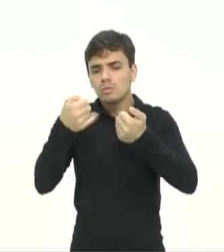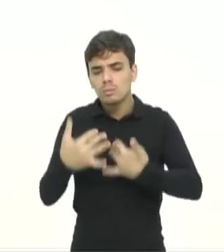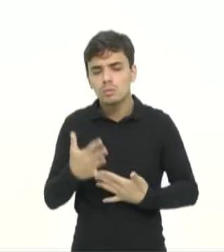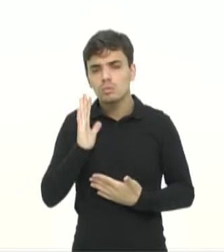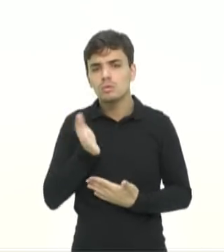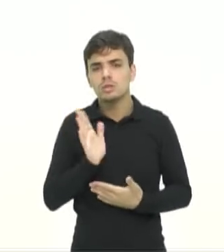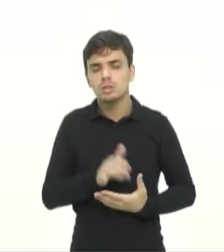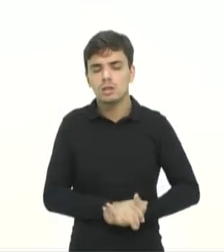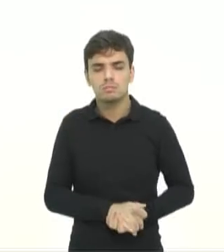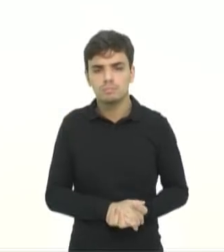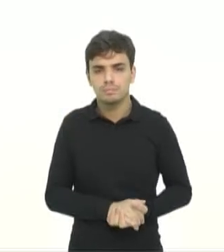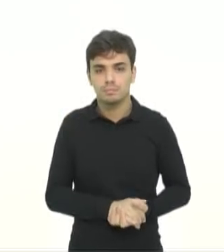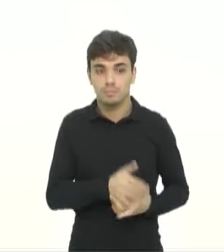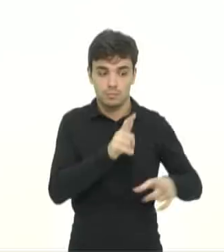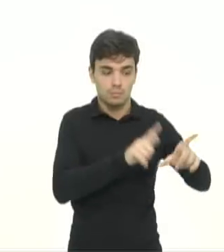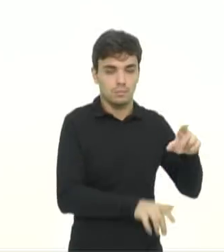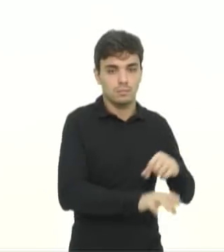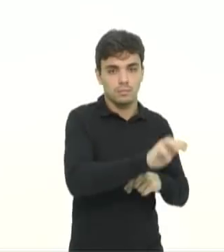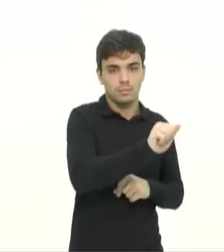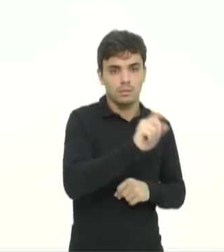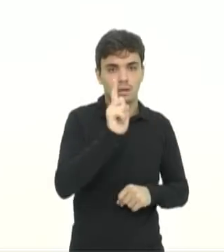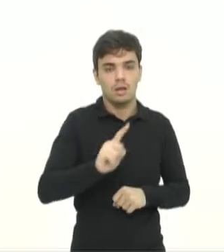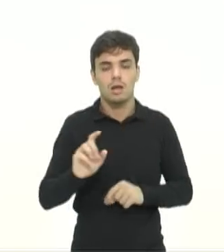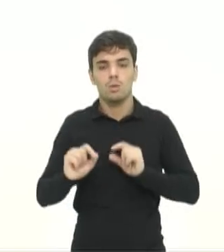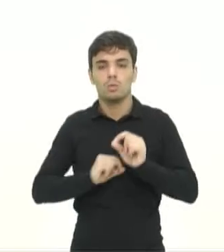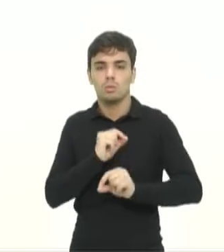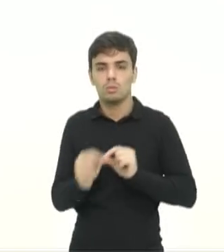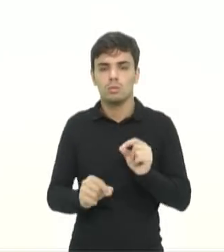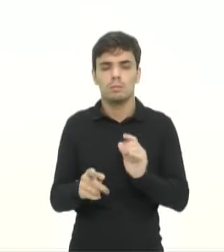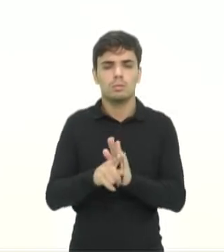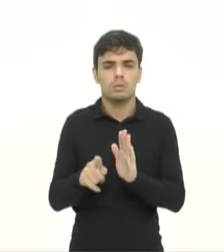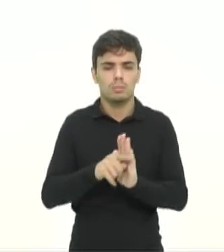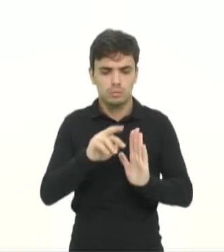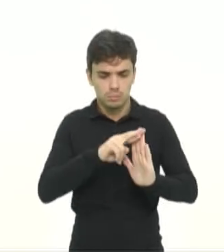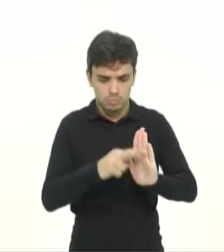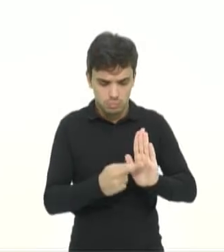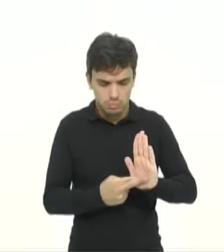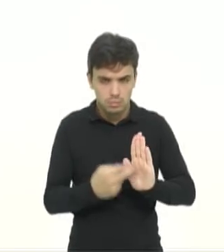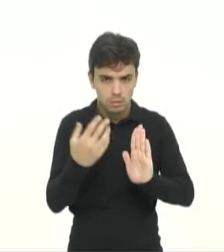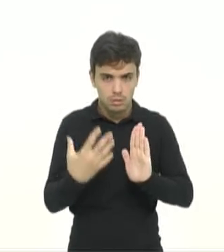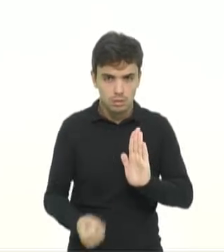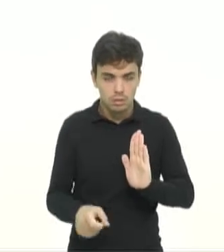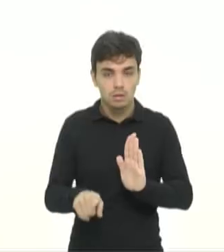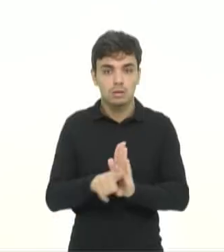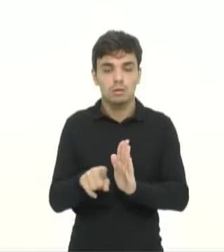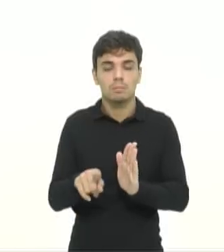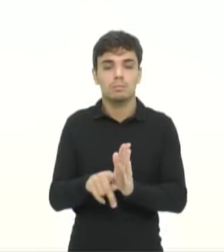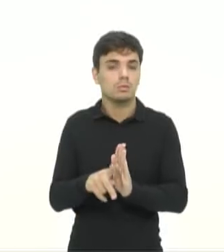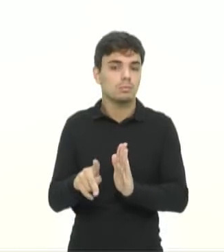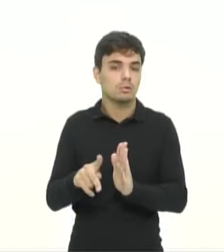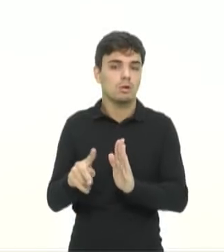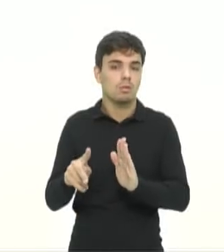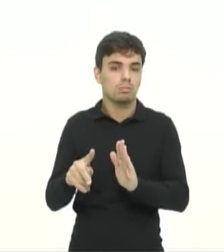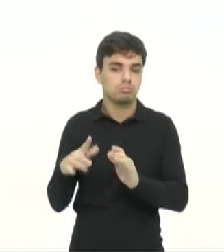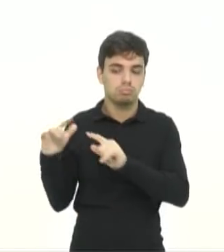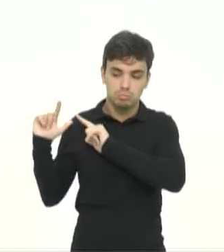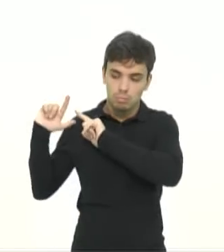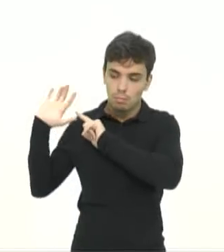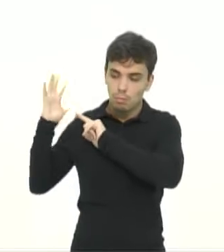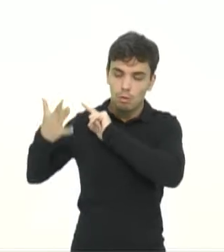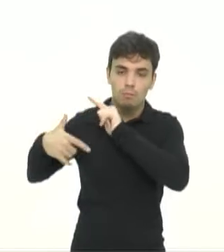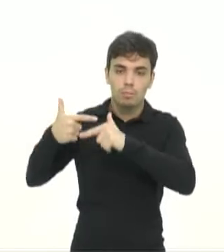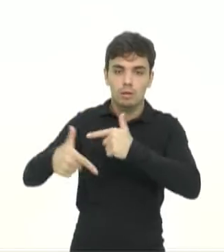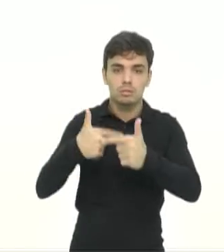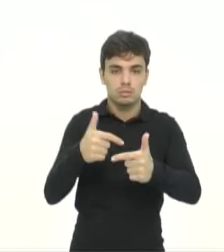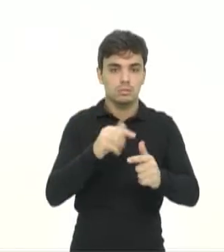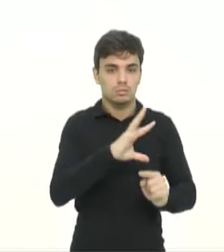aqui? Vamos lá? Letra A. É o estabelecimento das regras gerais do movimento artístico. Letra